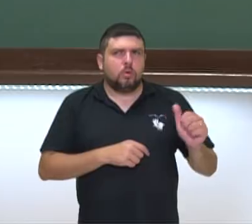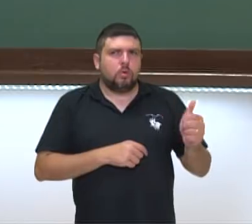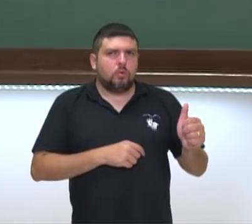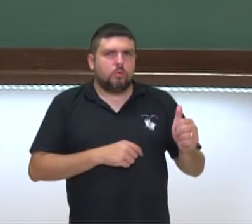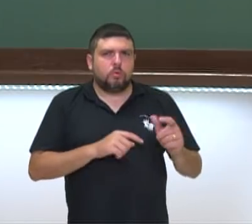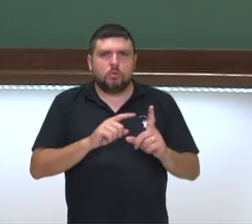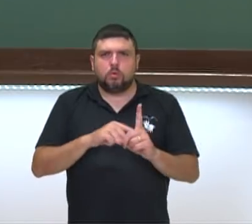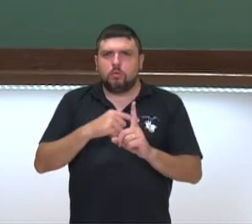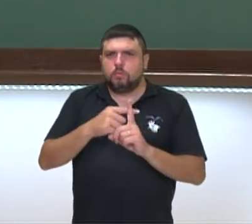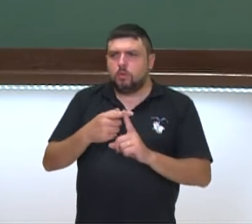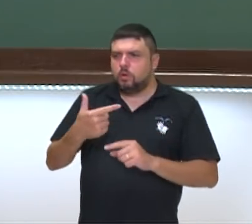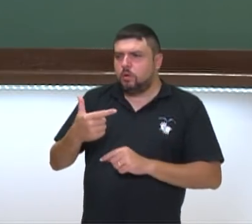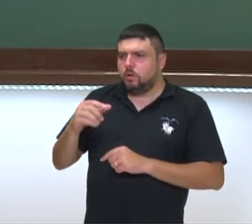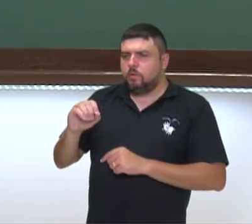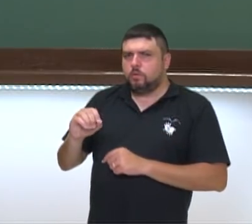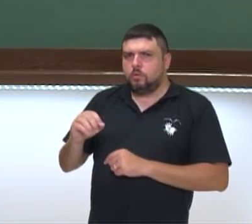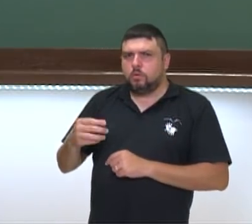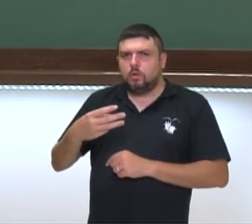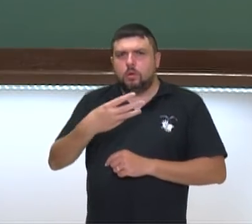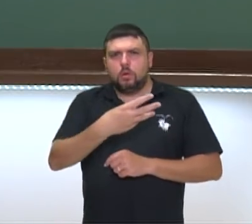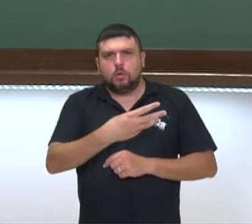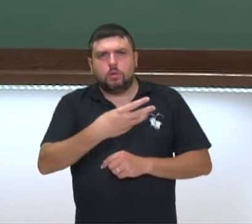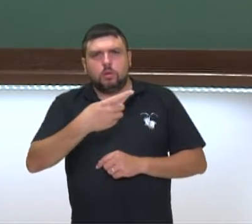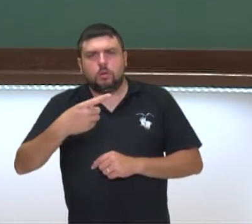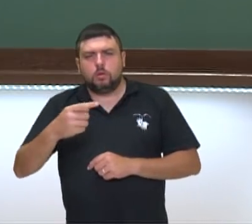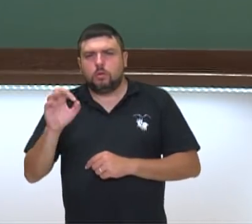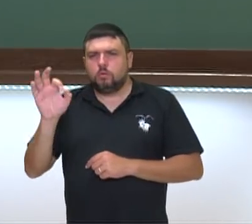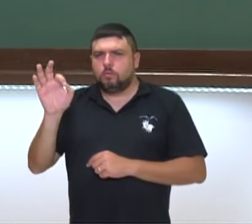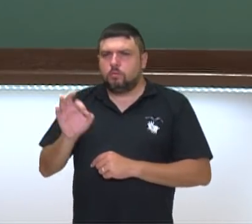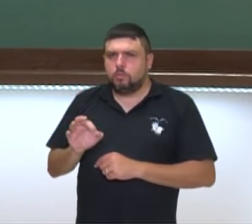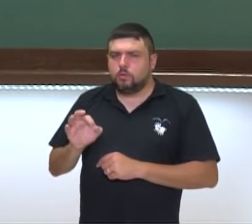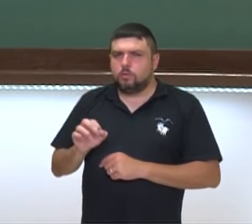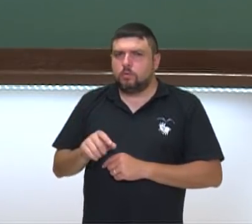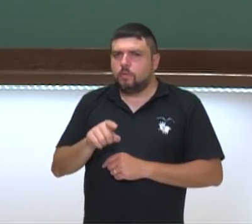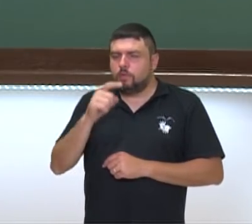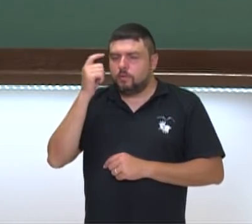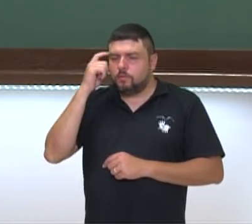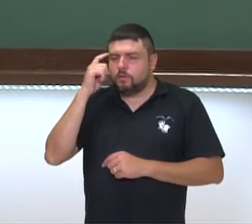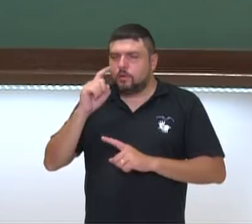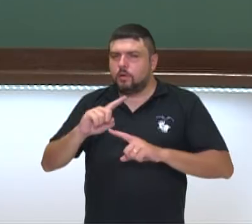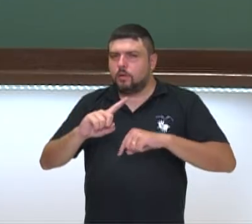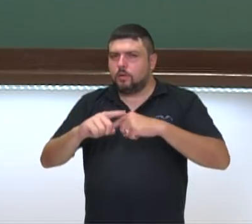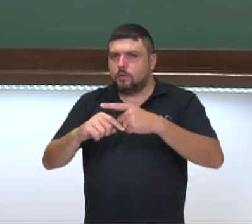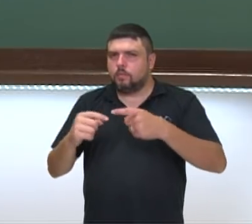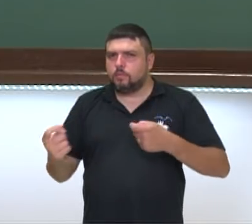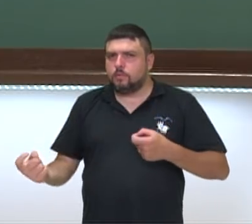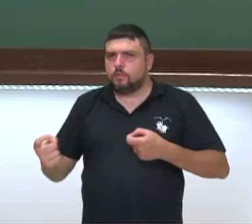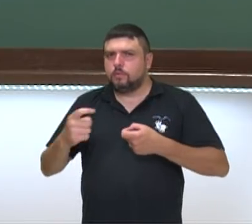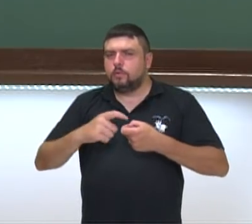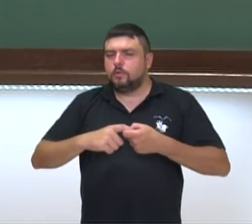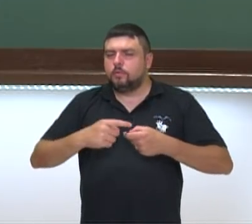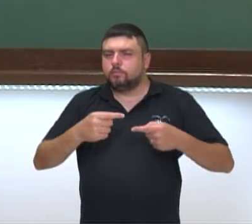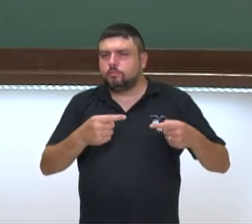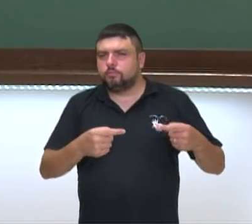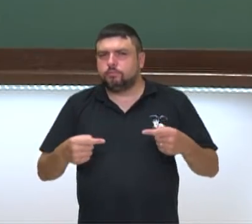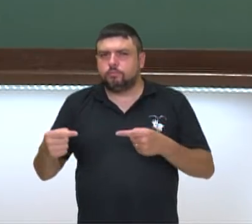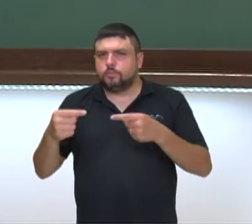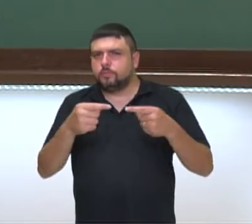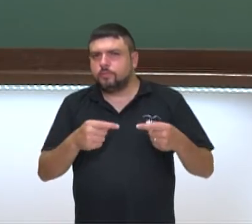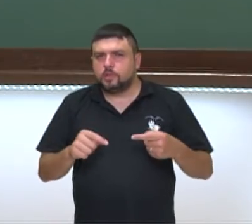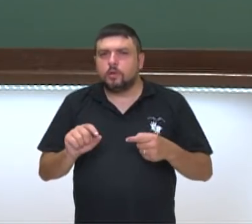20%, 31%. Será que é isso? Vou deixar vocês pensando, depois a gente vai voltar para discutir o que